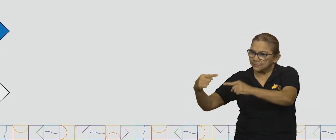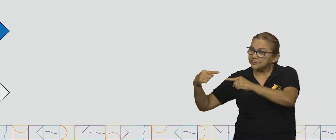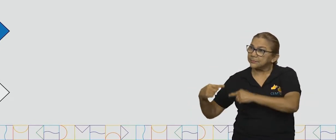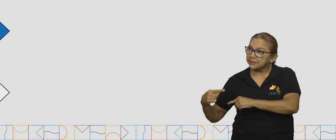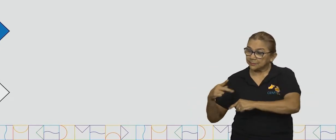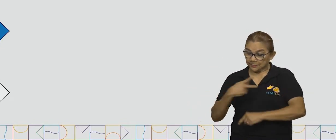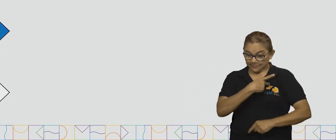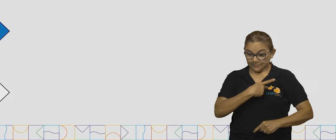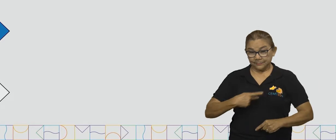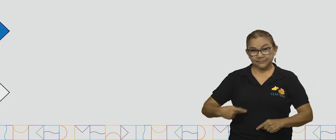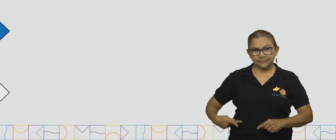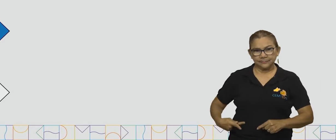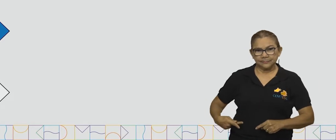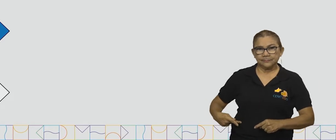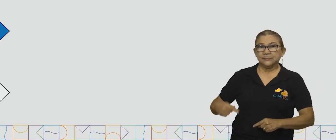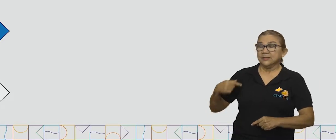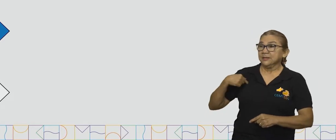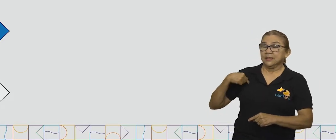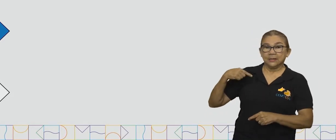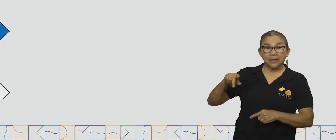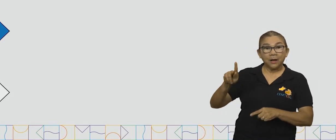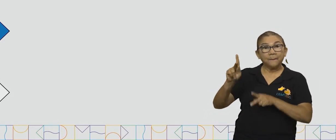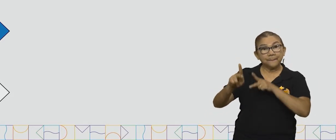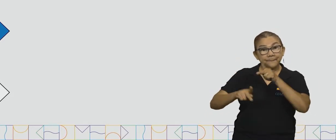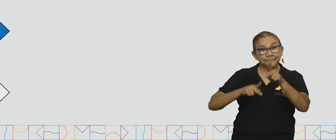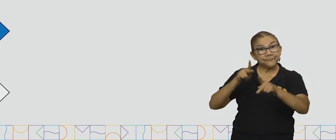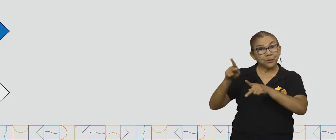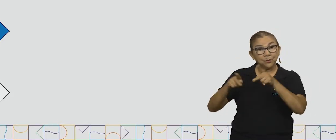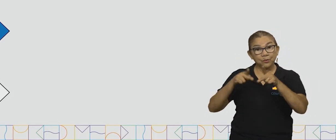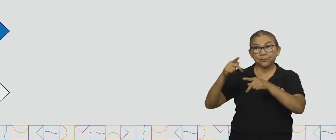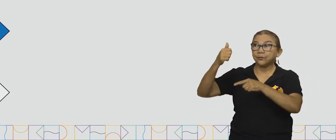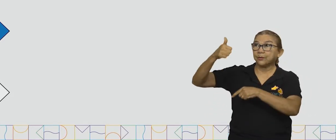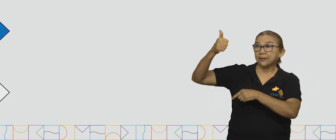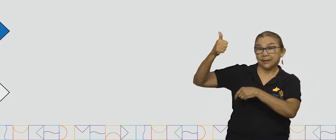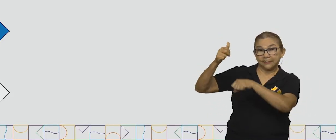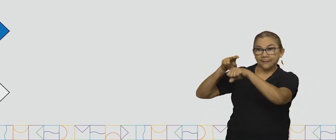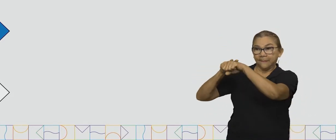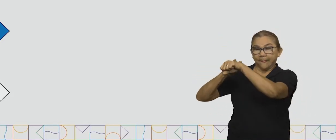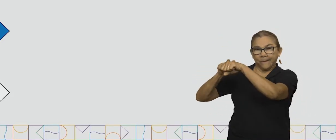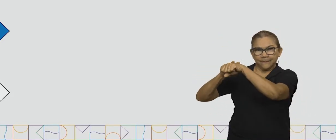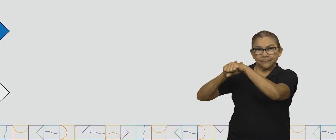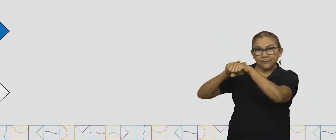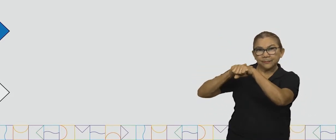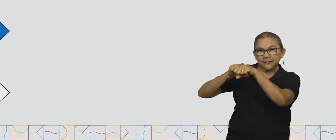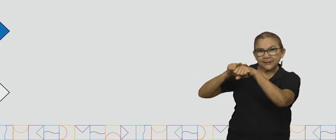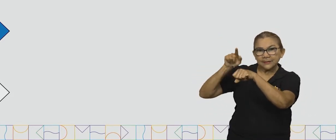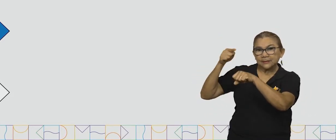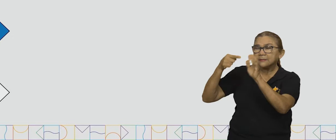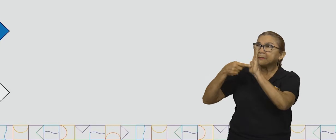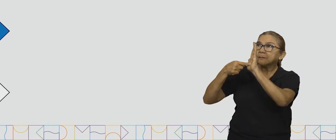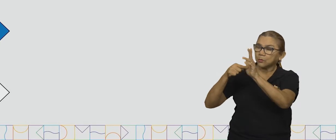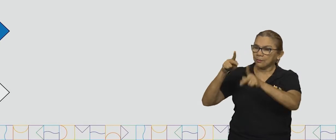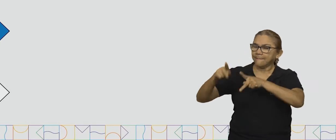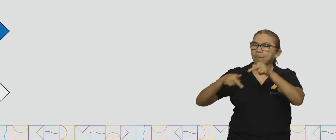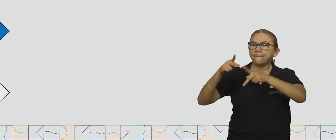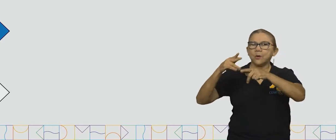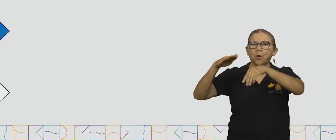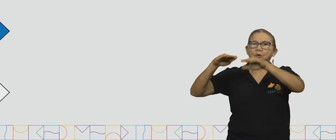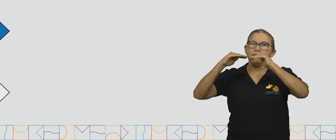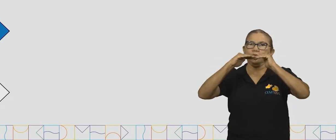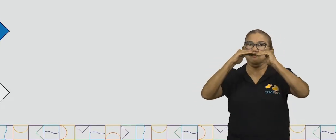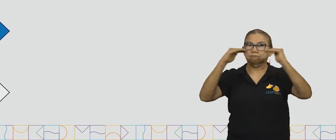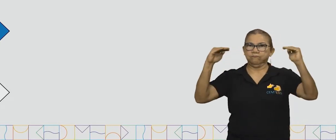cidadãos, na qual o povo é soberano, governando o Estado por meio de representantes investidos nas suas funções em